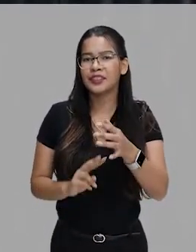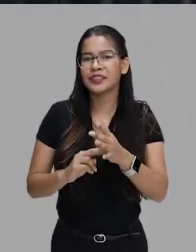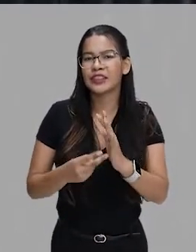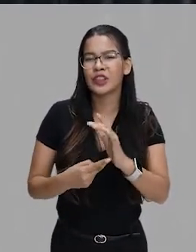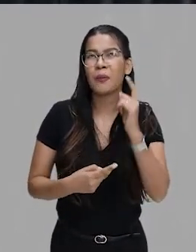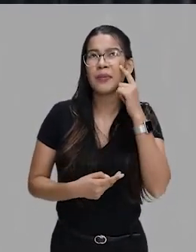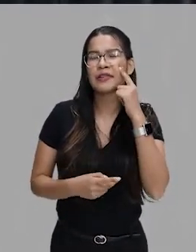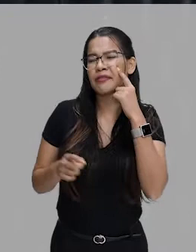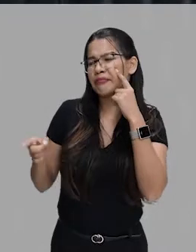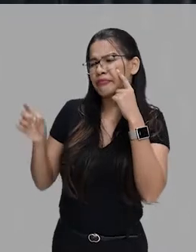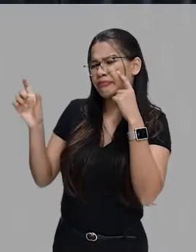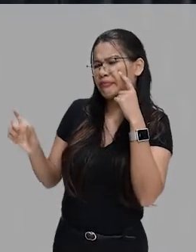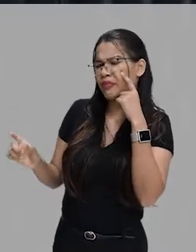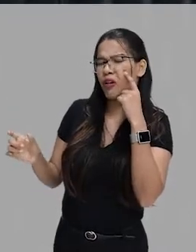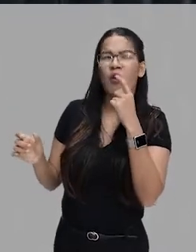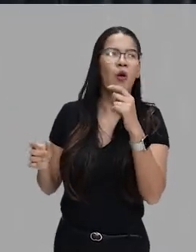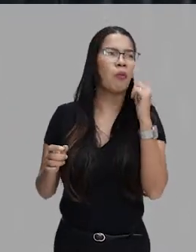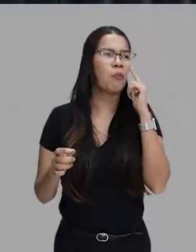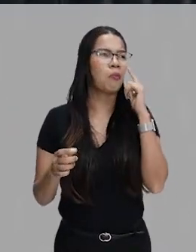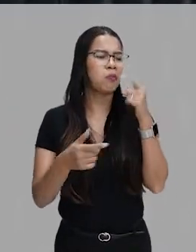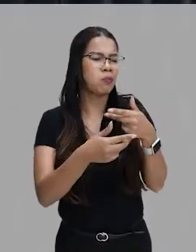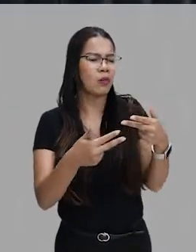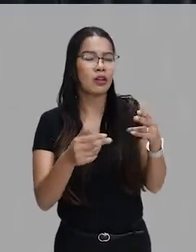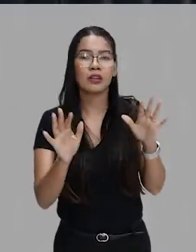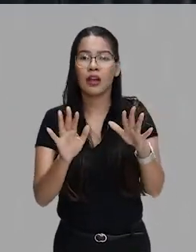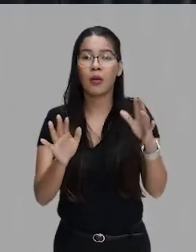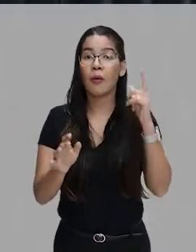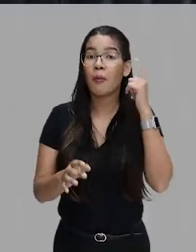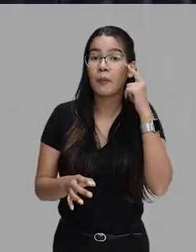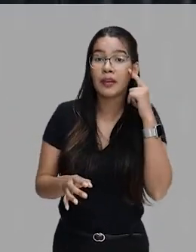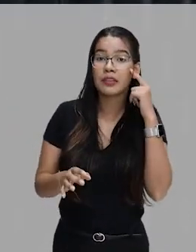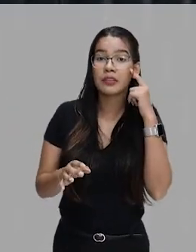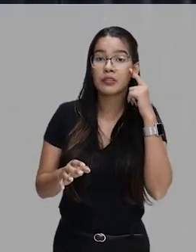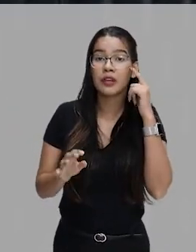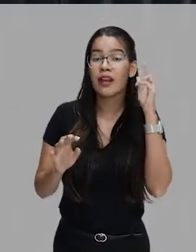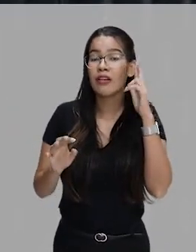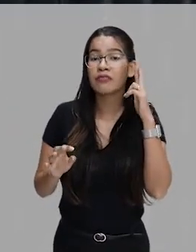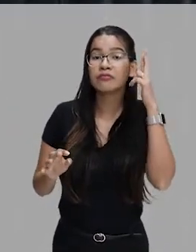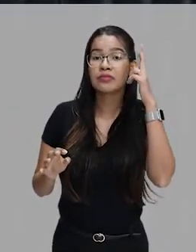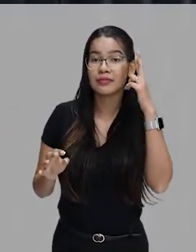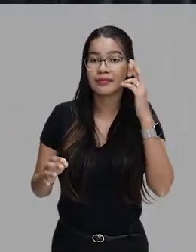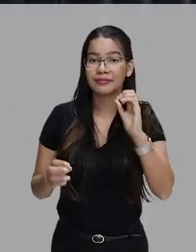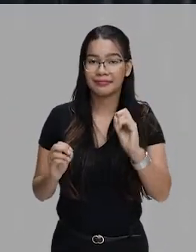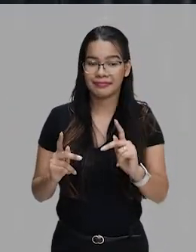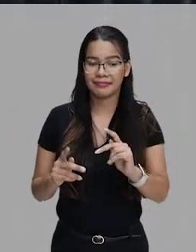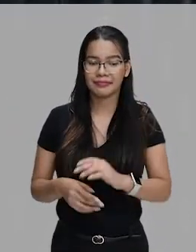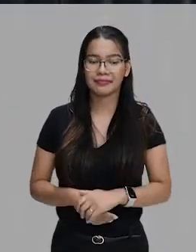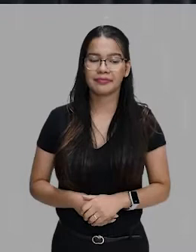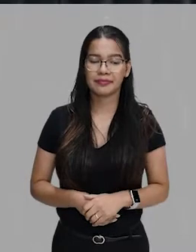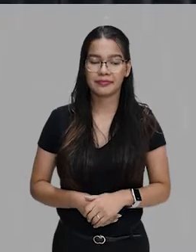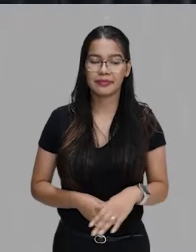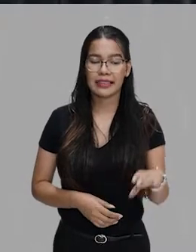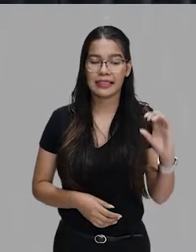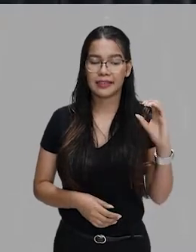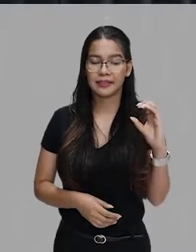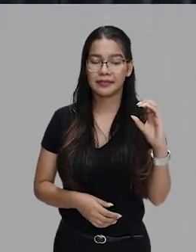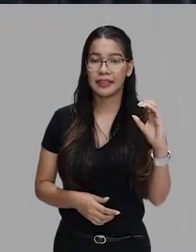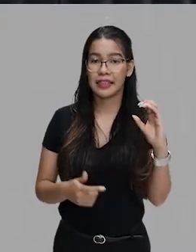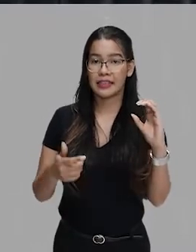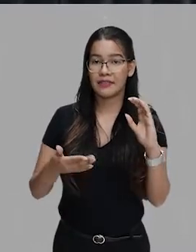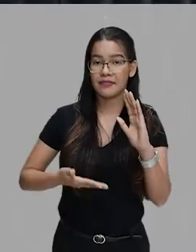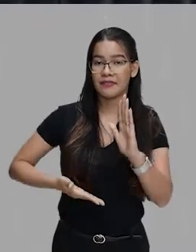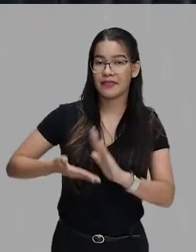estar pensando em alguém ou em alguma coisa. Viajarei de ônibus. Quem eu? Eu viajarei de ônibus. Olha aqui a conjunção,